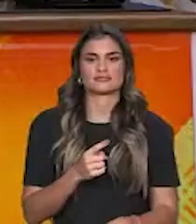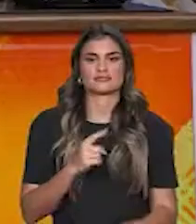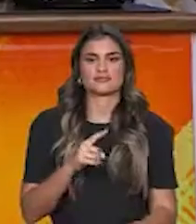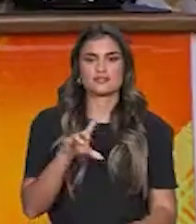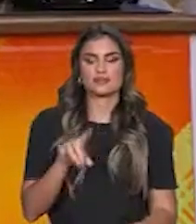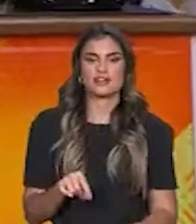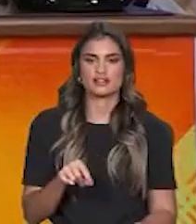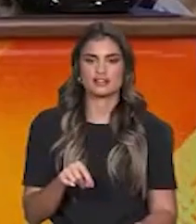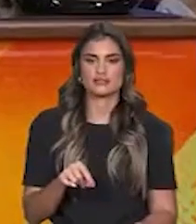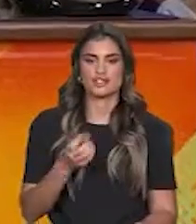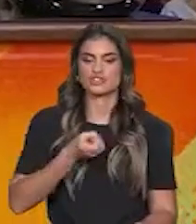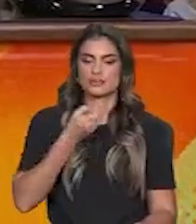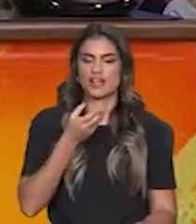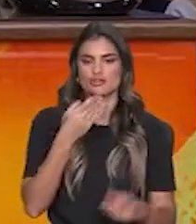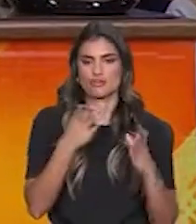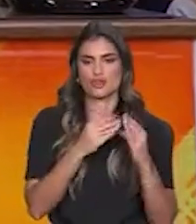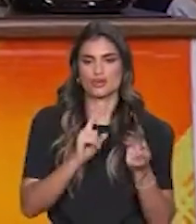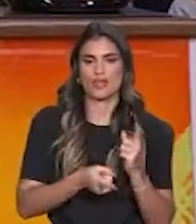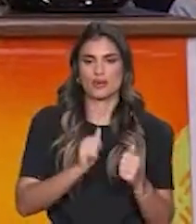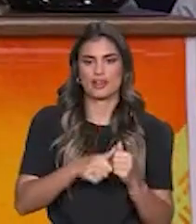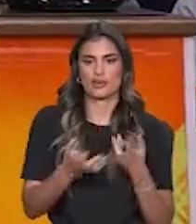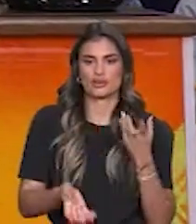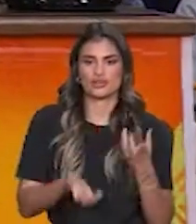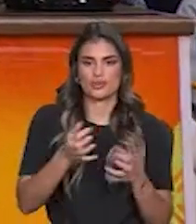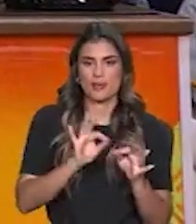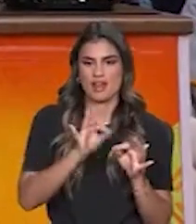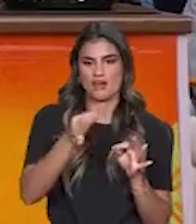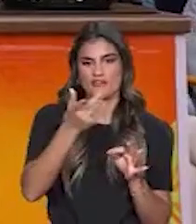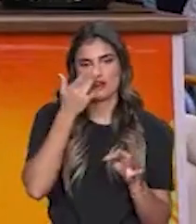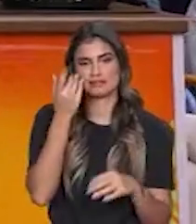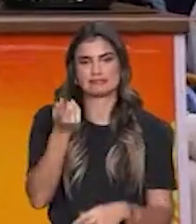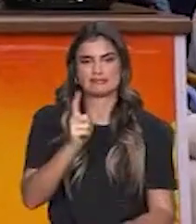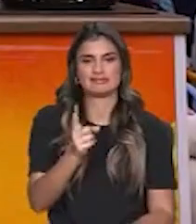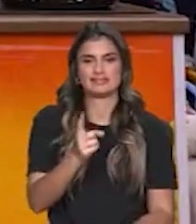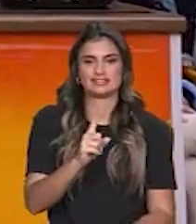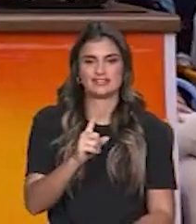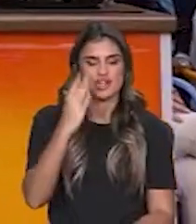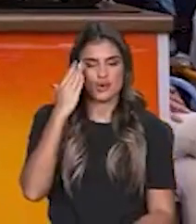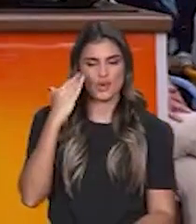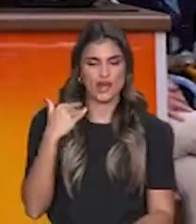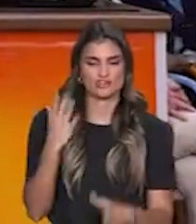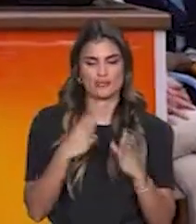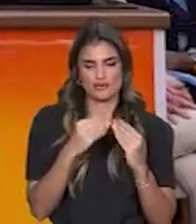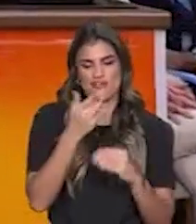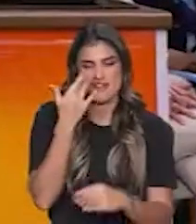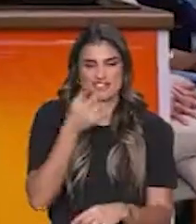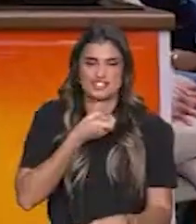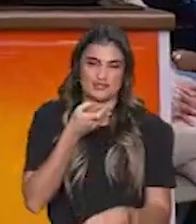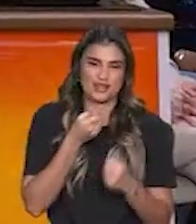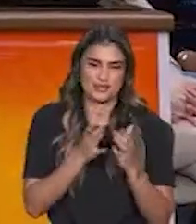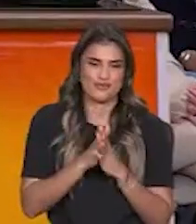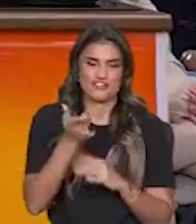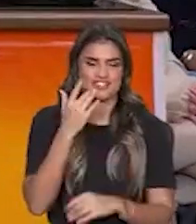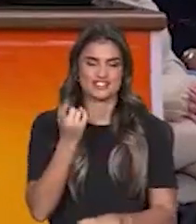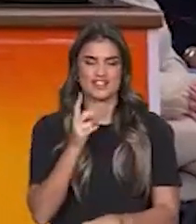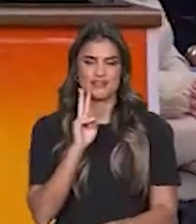não é? Sim, sim, sim. Mas para explicar ao japonês o que é uma batata cozida que, com pele... Pois, não é fácil, não é fácil. Coreanos, japoneses... Não é. Não é nada fácil.